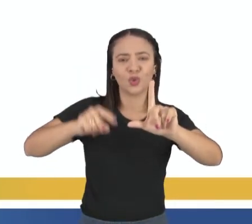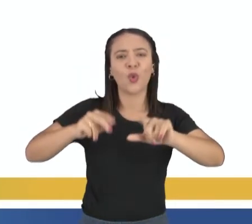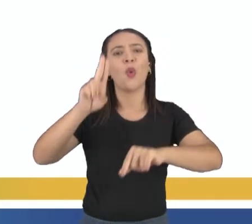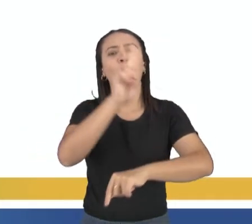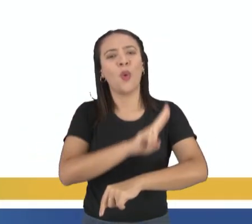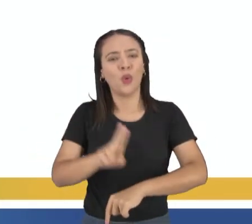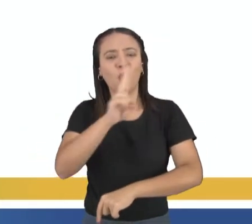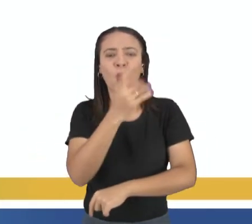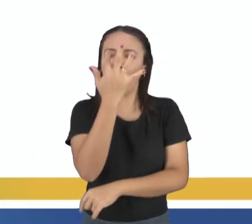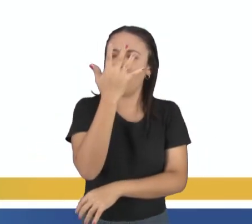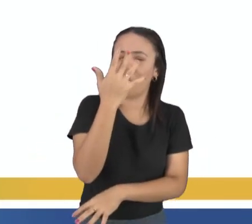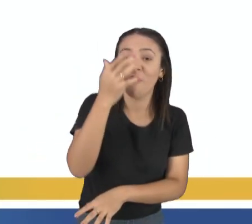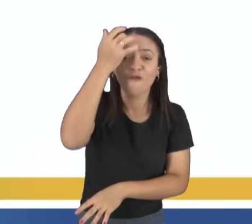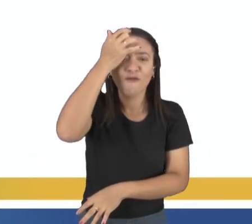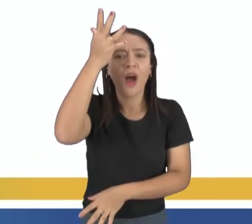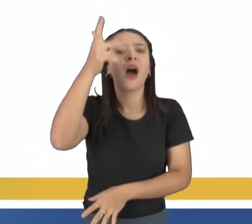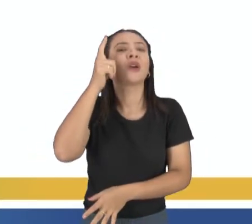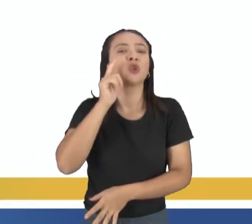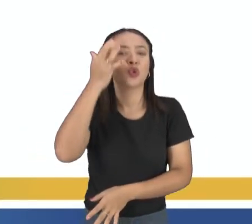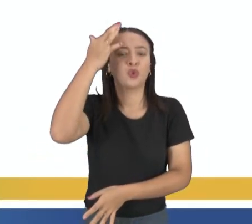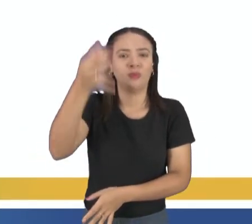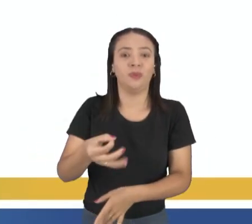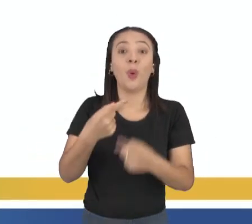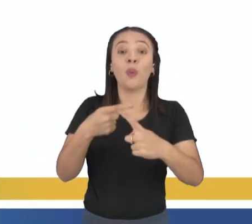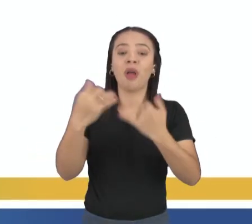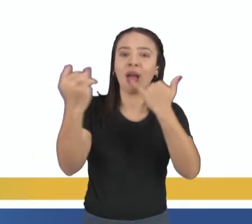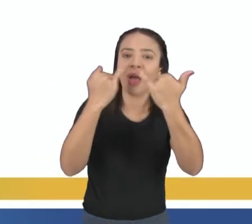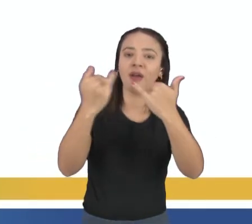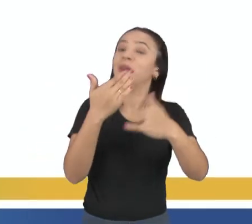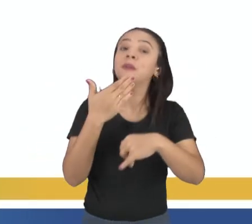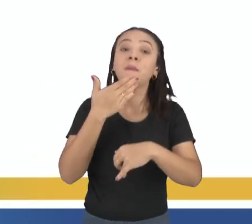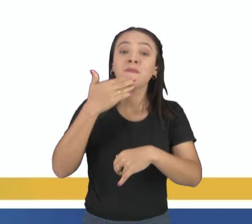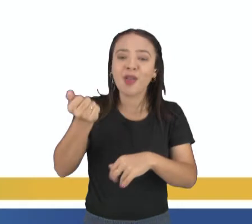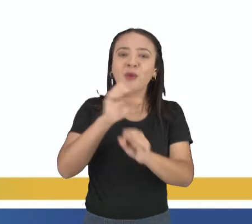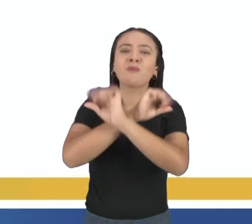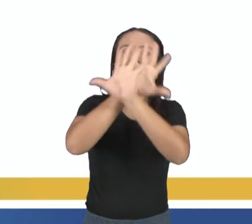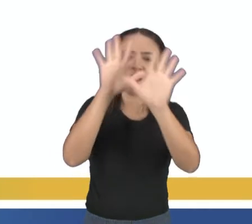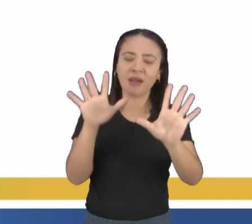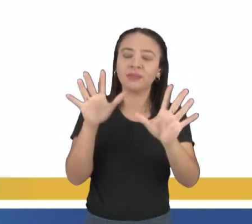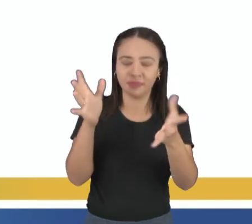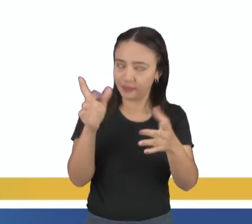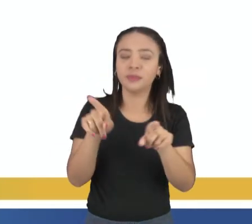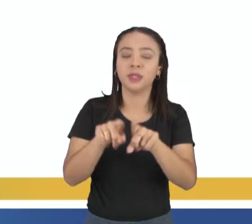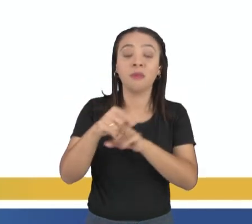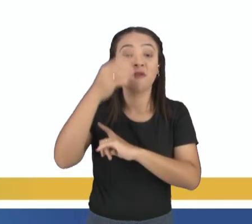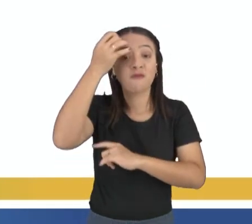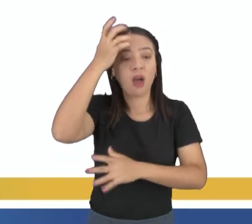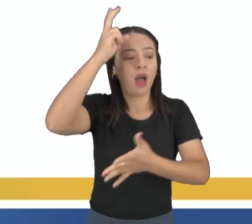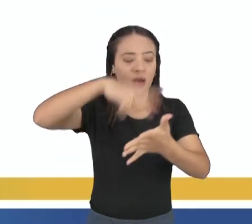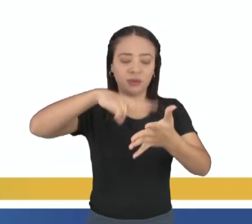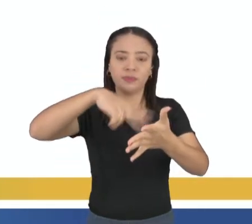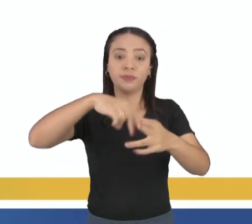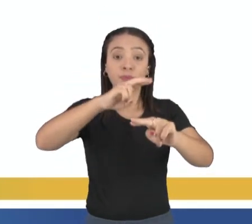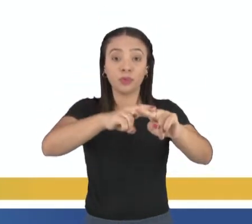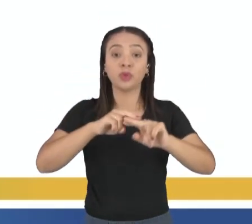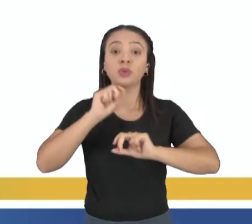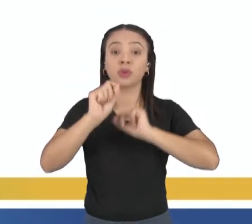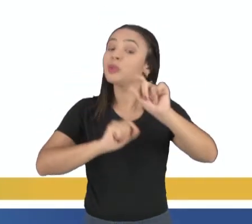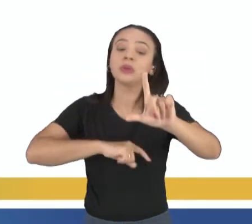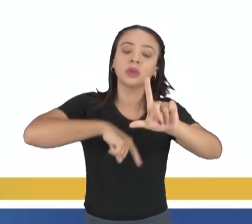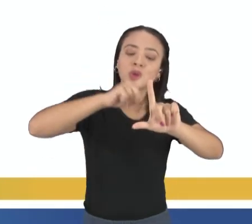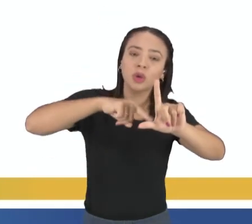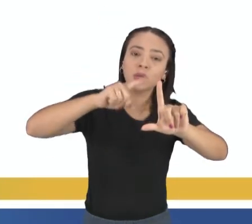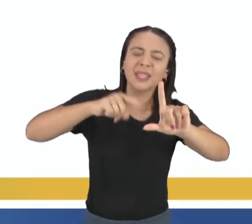um gráfico fácil de ler, porque as informações elas ficam mais simultâneas e de fácil leitura. É por isso que os gráficos são